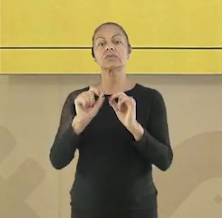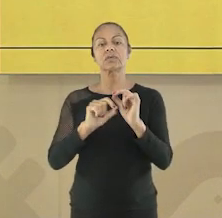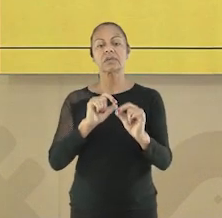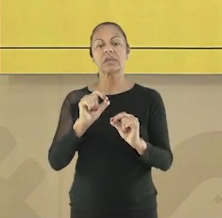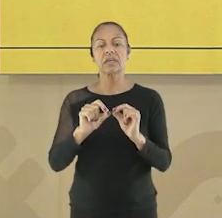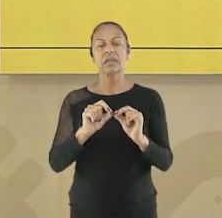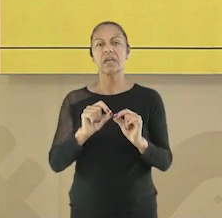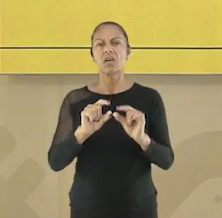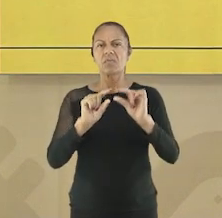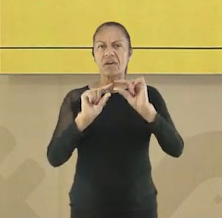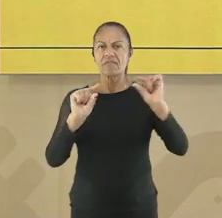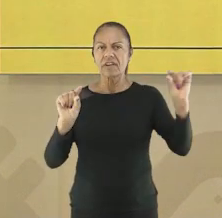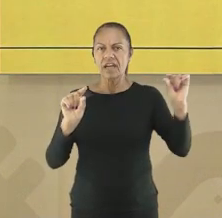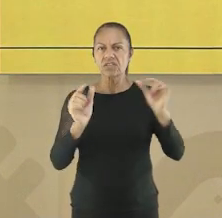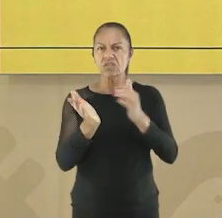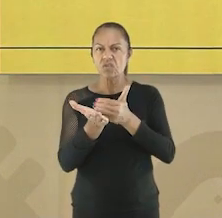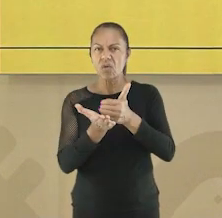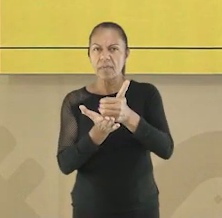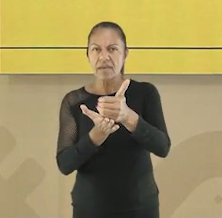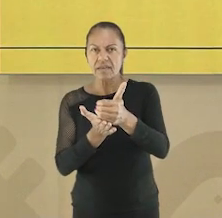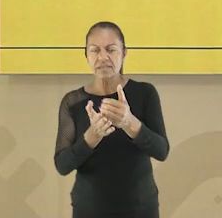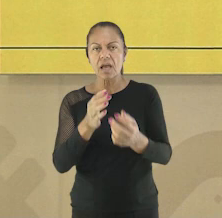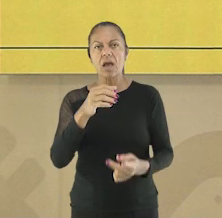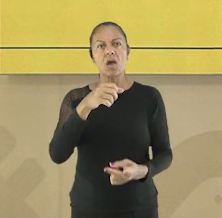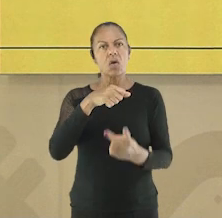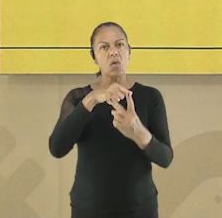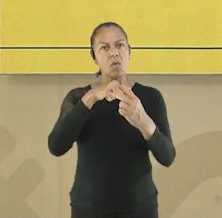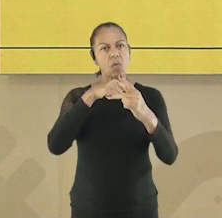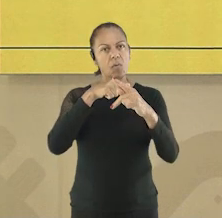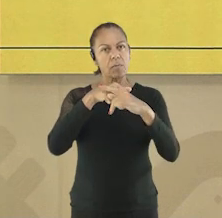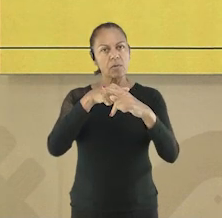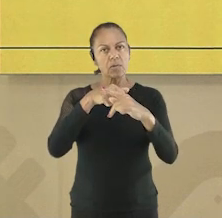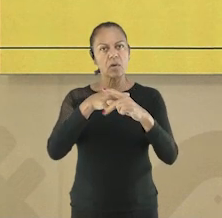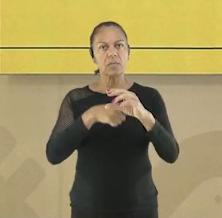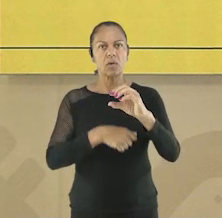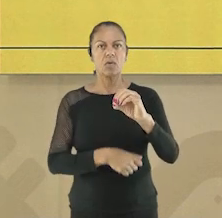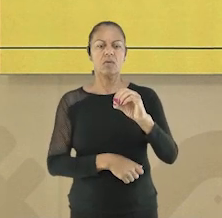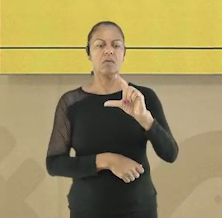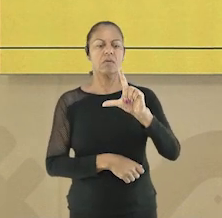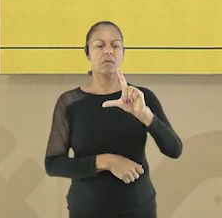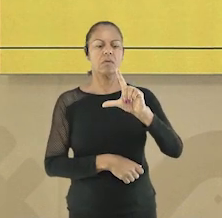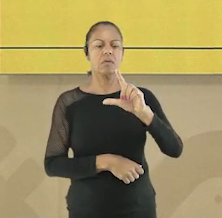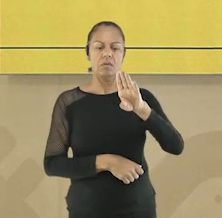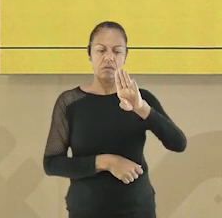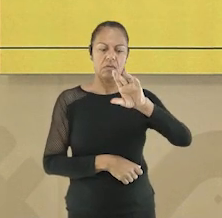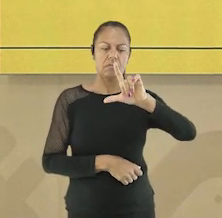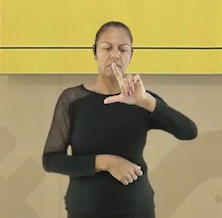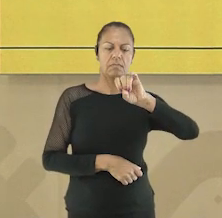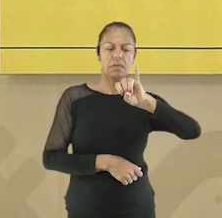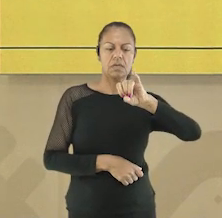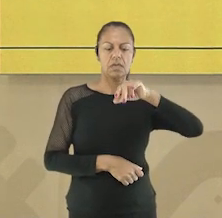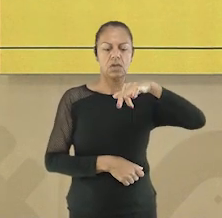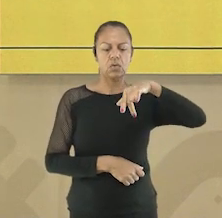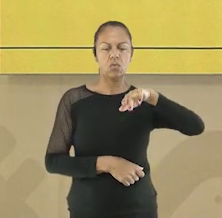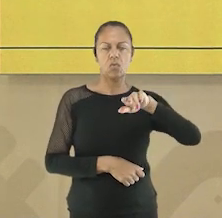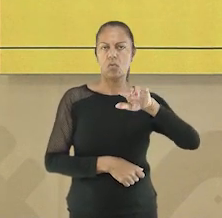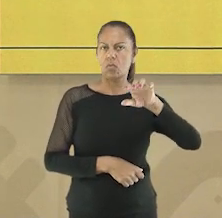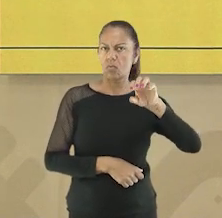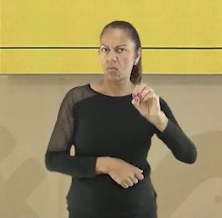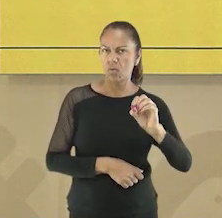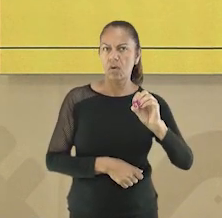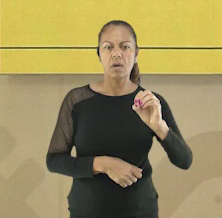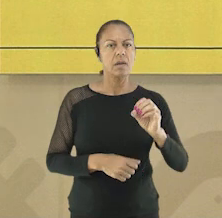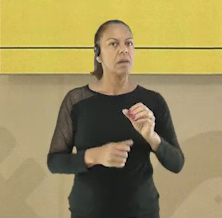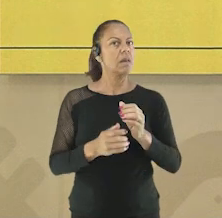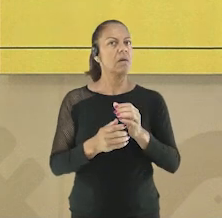regra diz que nunca se inicia uma frase com pronome oblíquo. Por exemplo, quando dizemos aqui na nossa fala